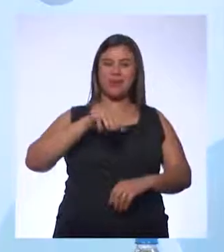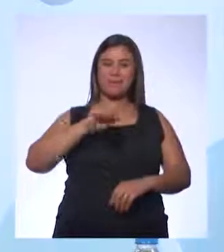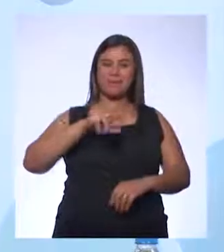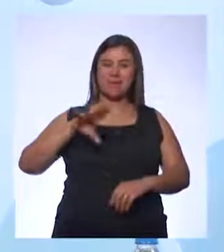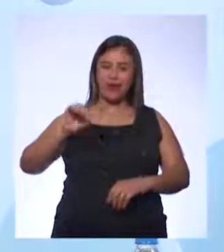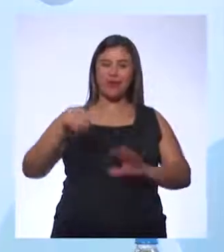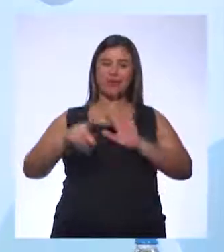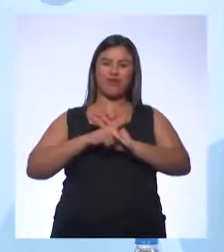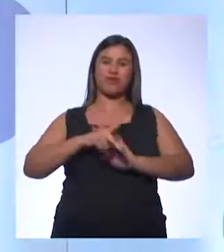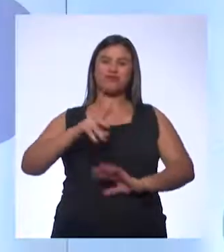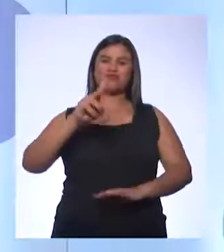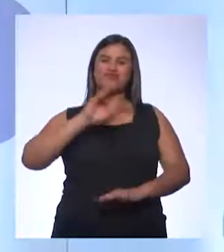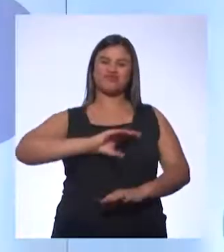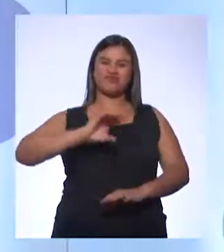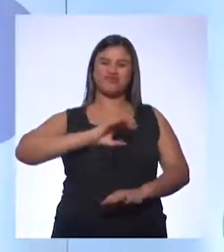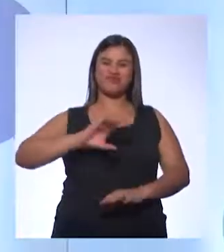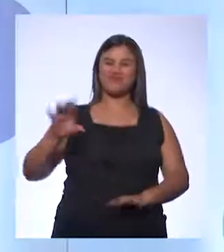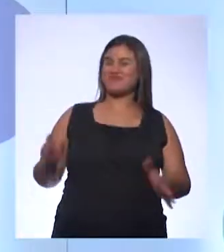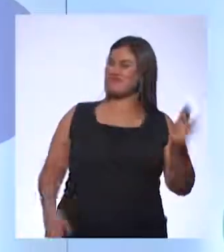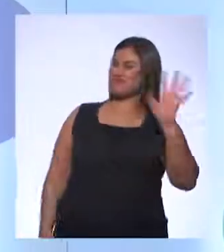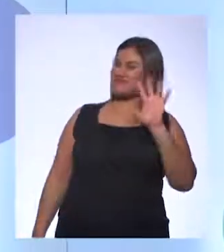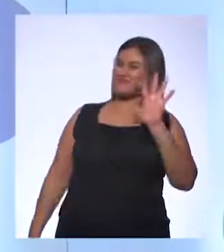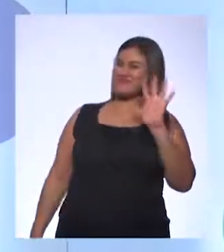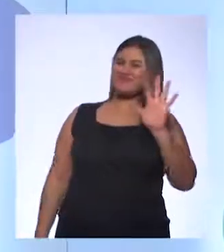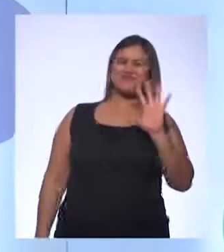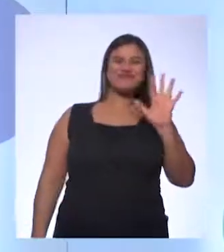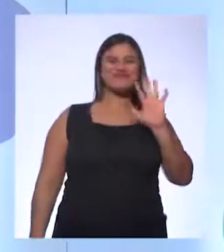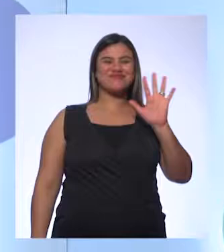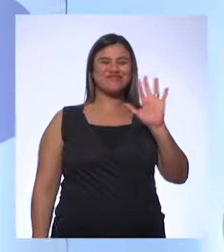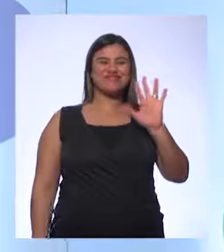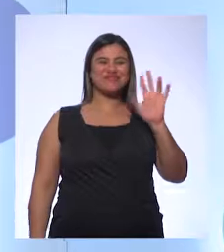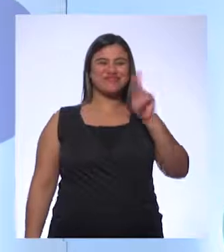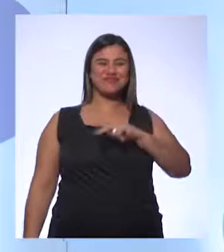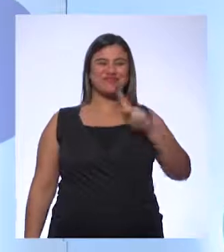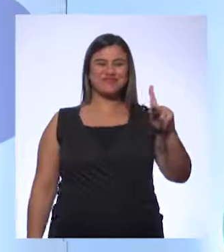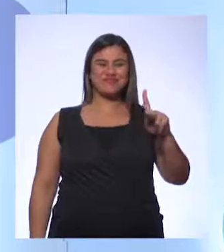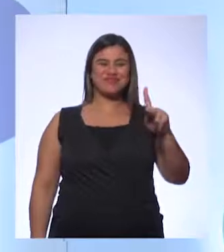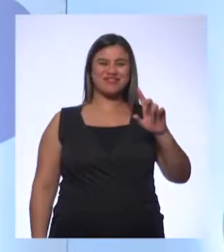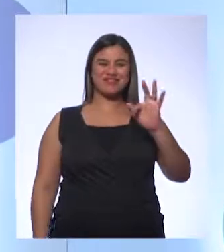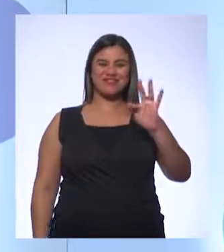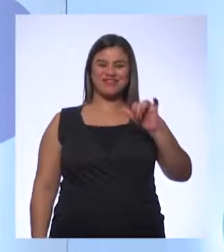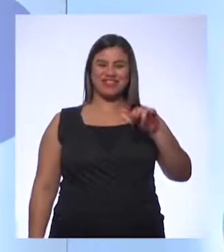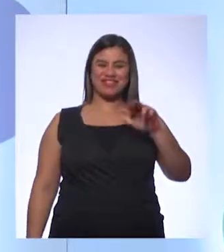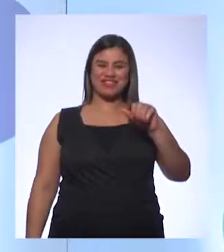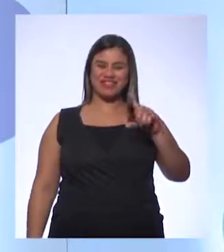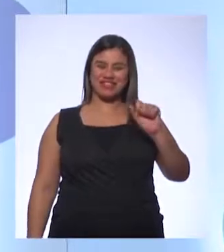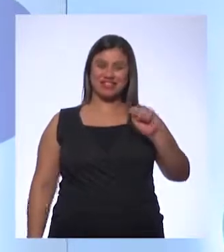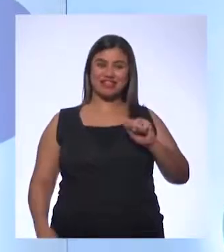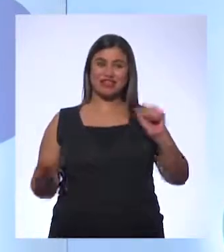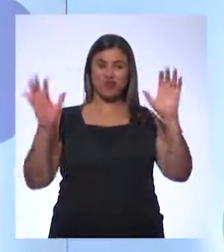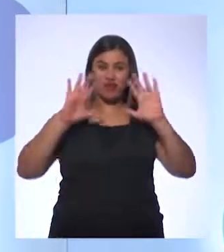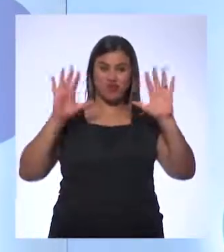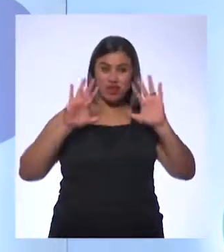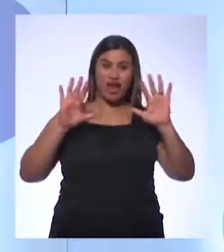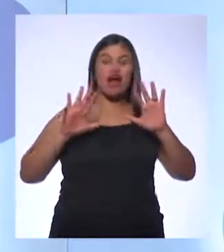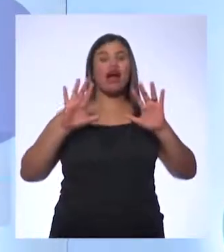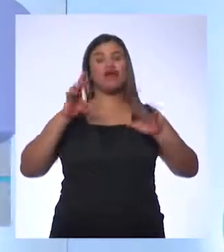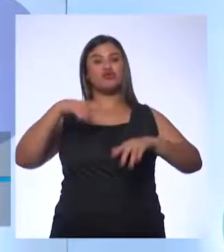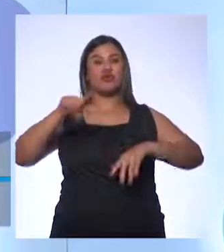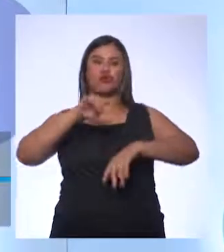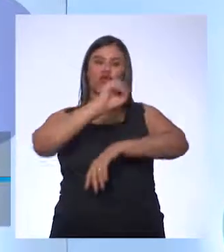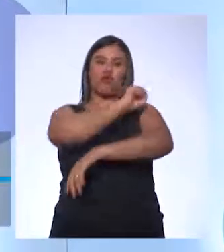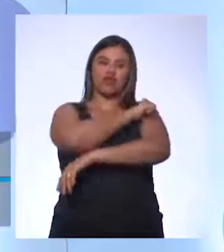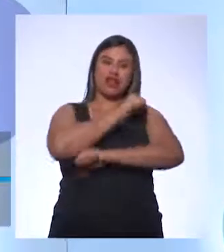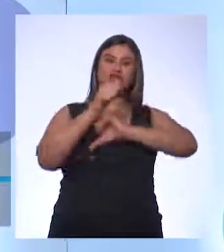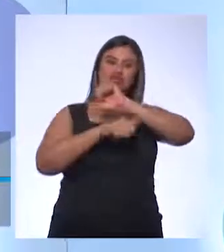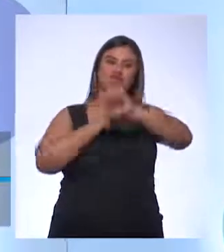Língua Portuguesa. Tudo bem, professor? Olá, professora Fernanda, tudo bem com você? Olá, queridíssimos alunos do oitavo, que agora é nono, e do nono ano